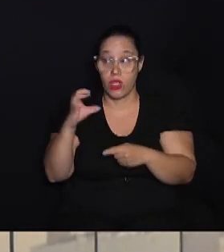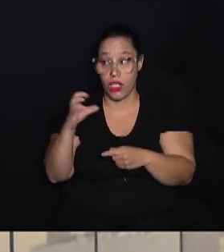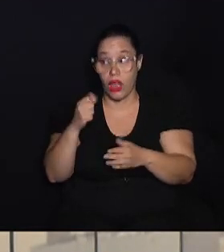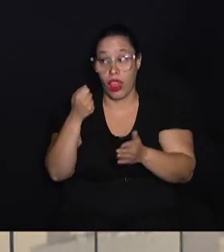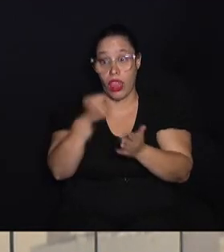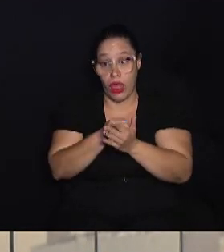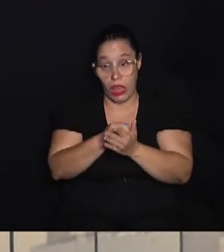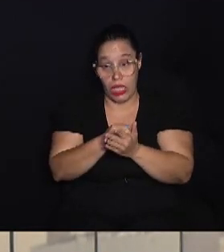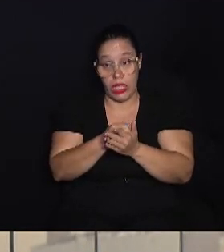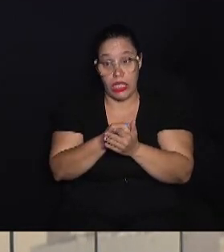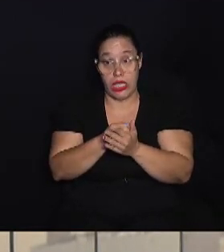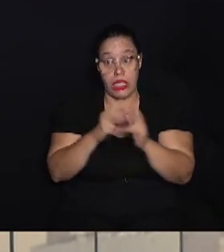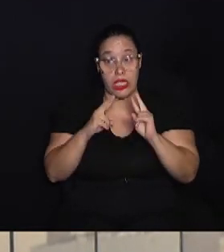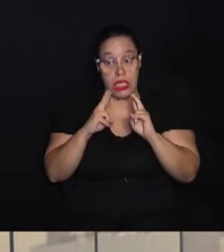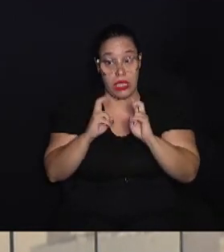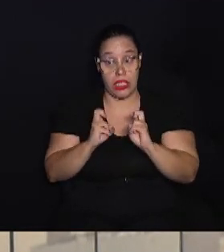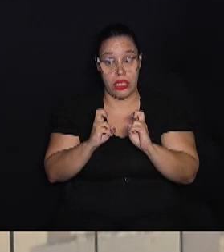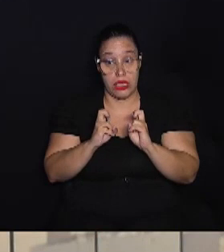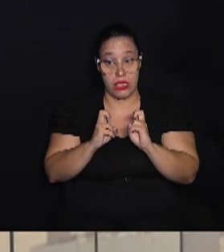que a gente tem percebido